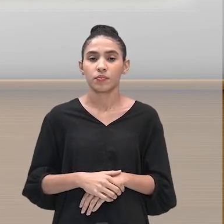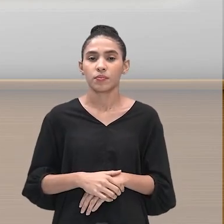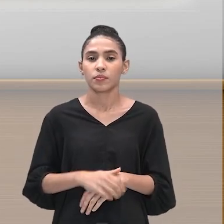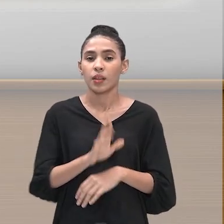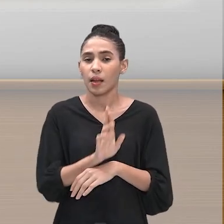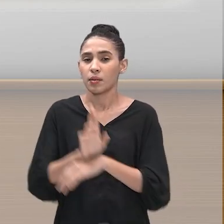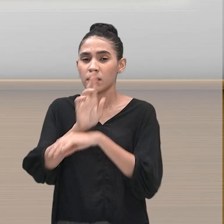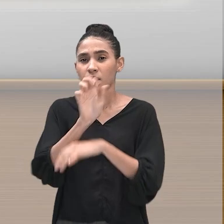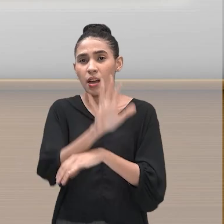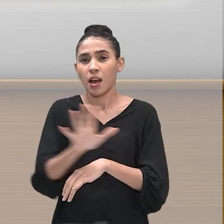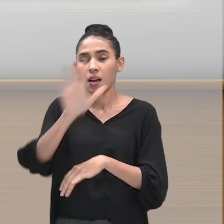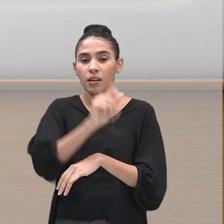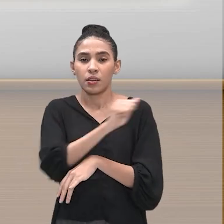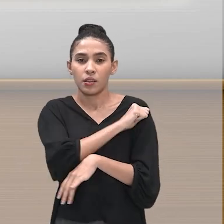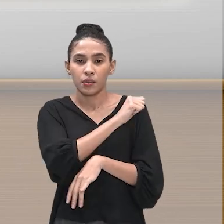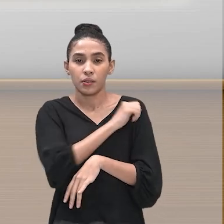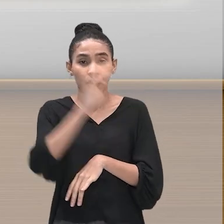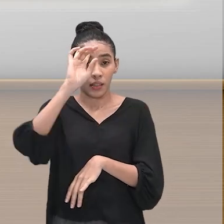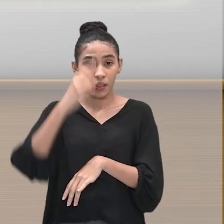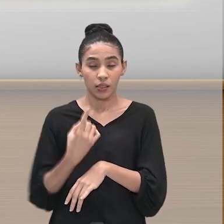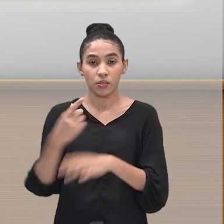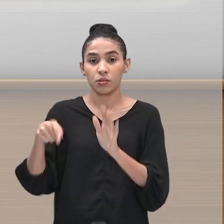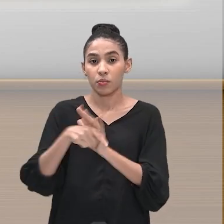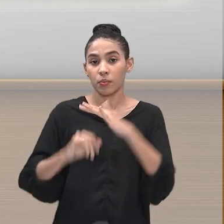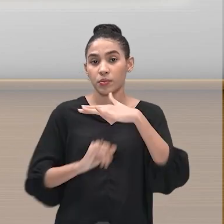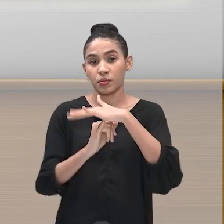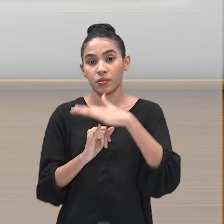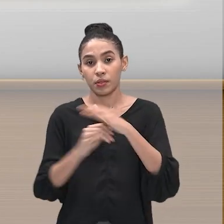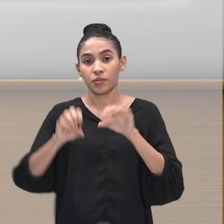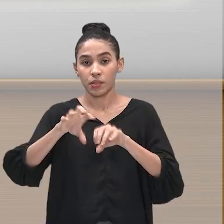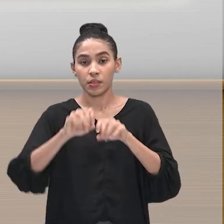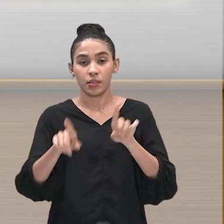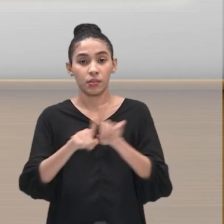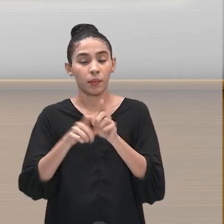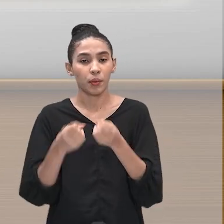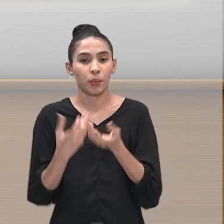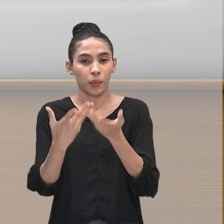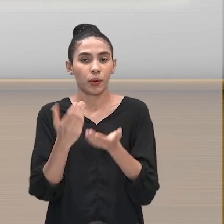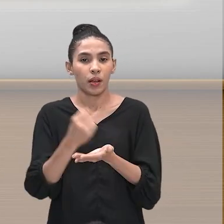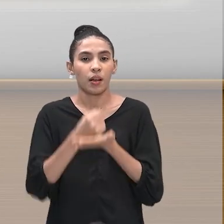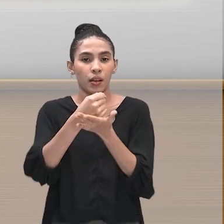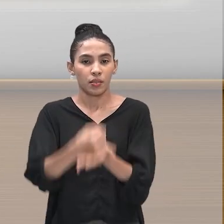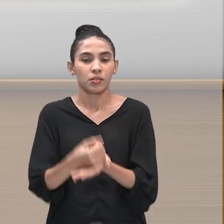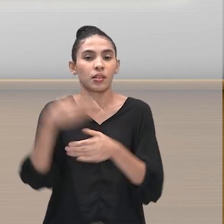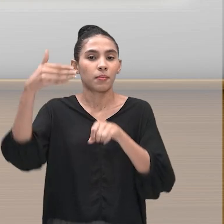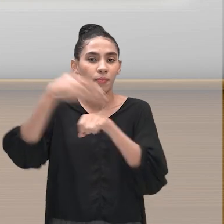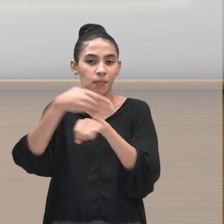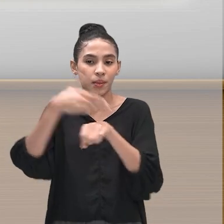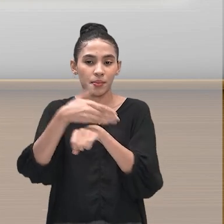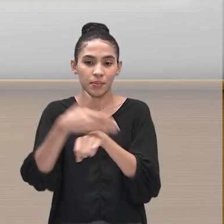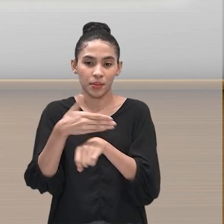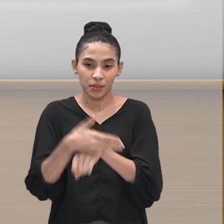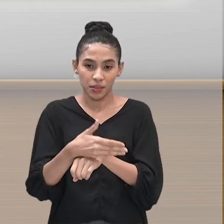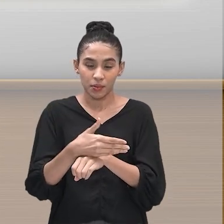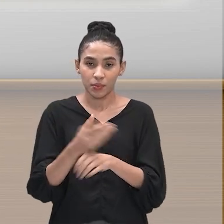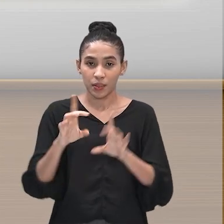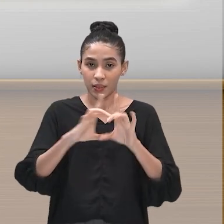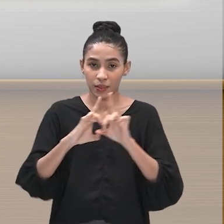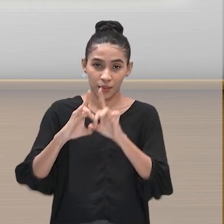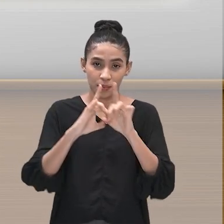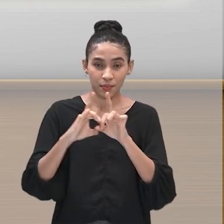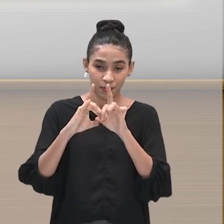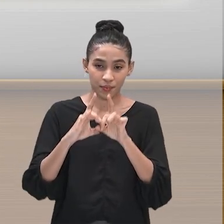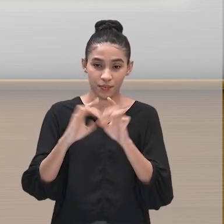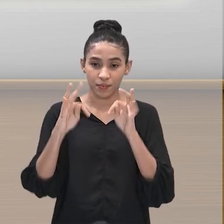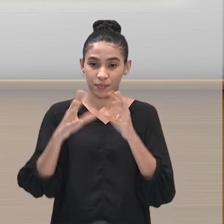os estudantes nas decisões da instituição de ensino e contribuindo de forma participativa na democratização